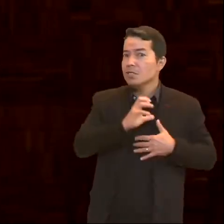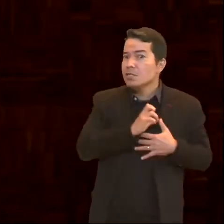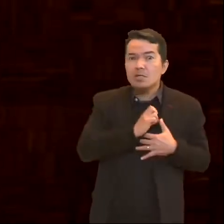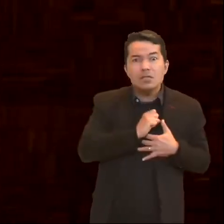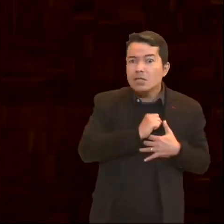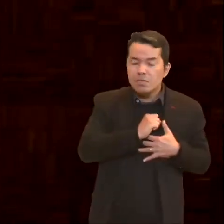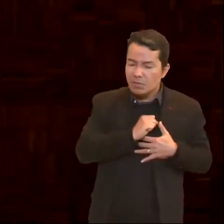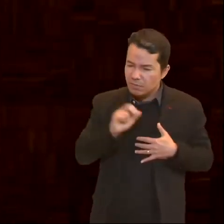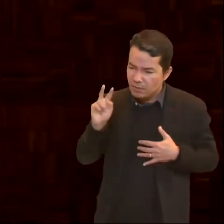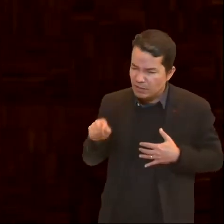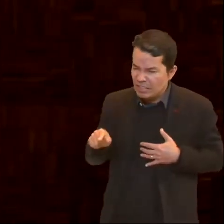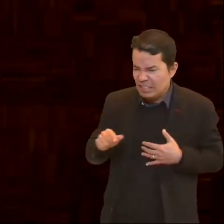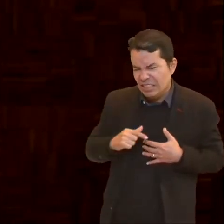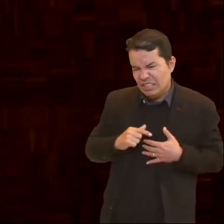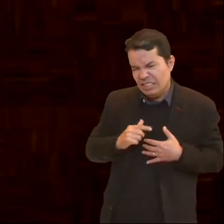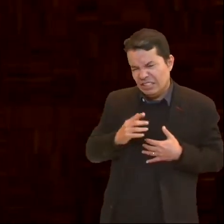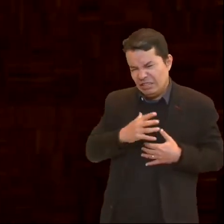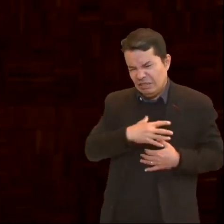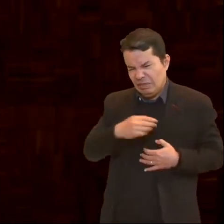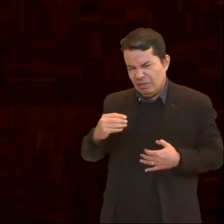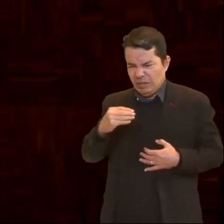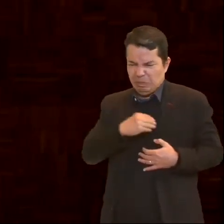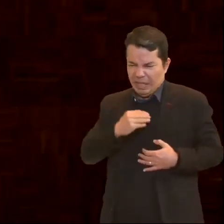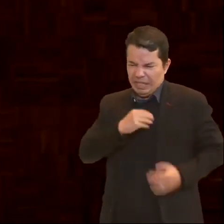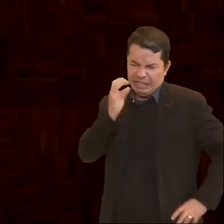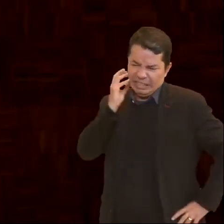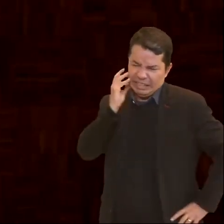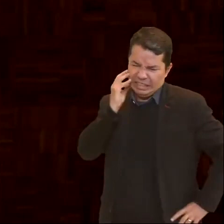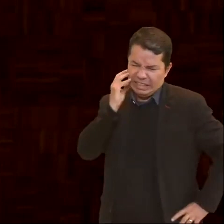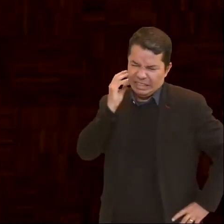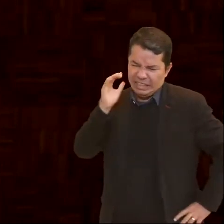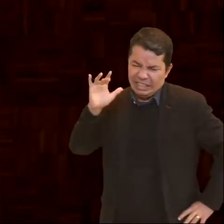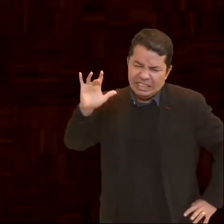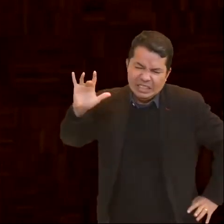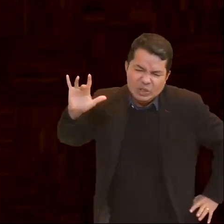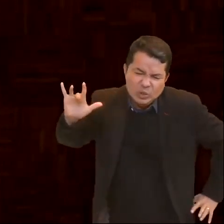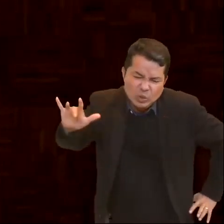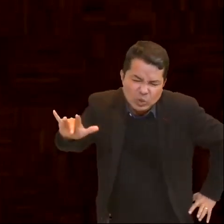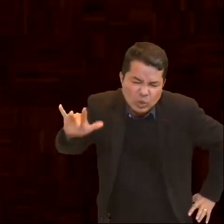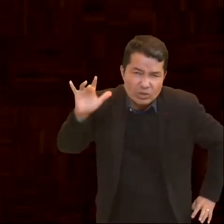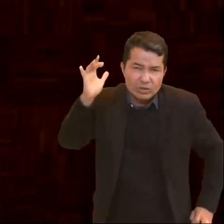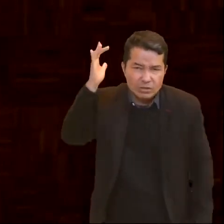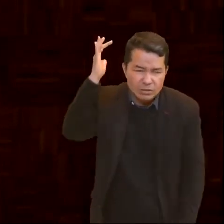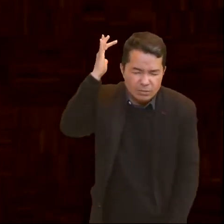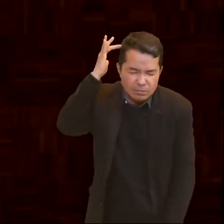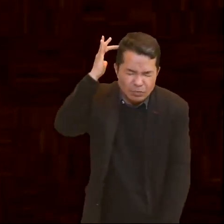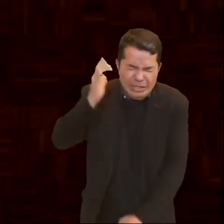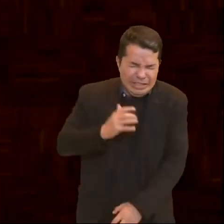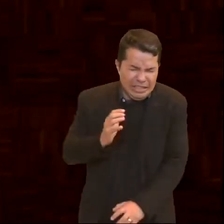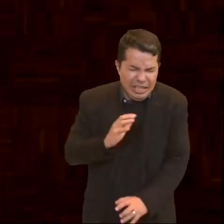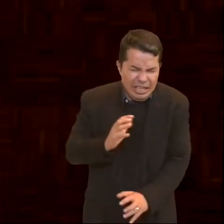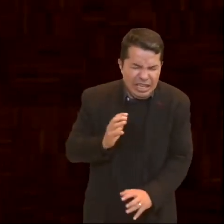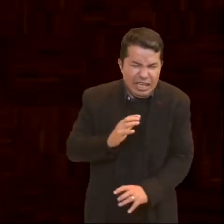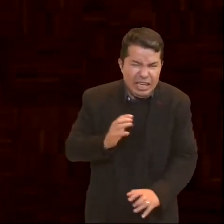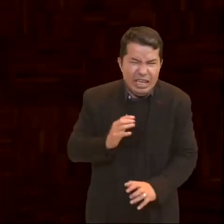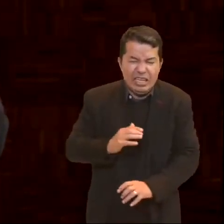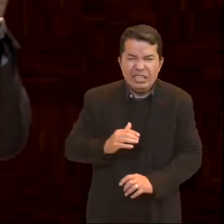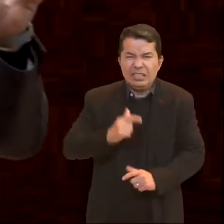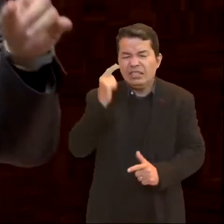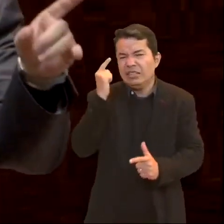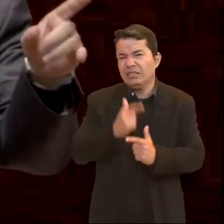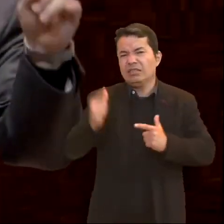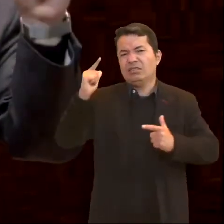de viver, que às vezes não é tão correta à luz dos valores da palavra de Deus, então o Senhor diz assim: eu